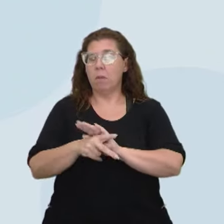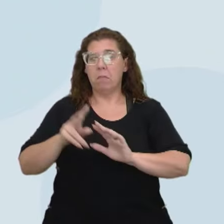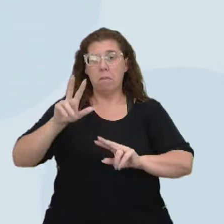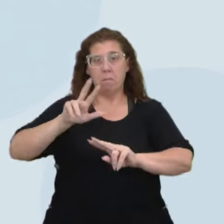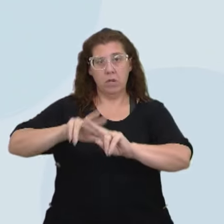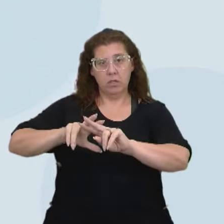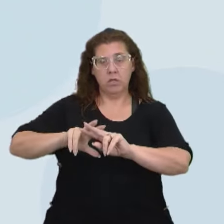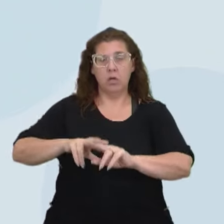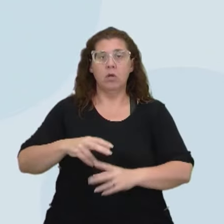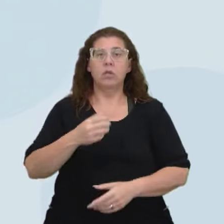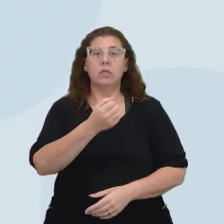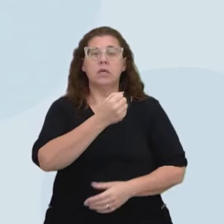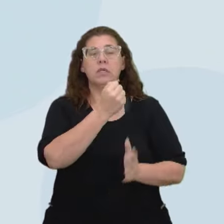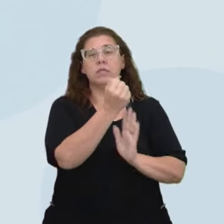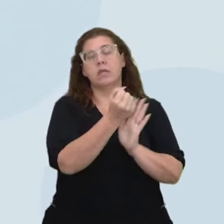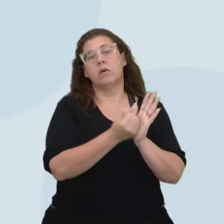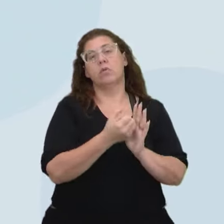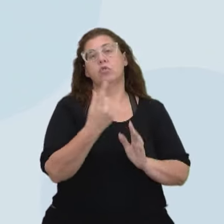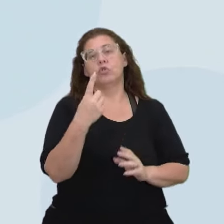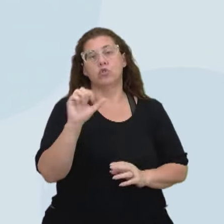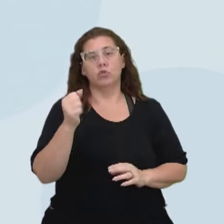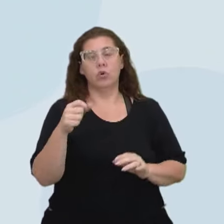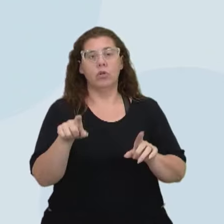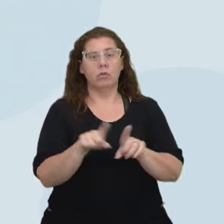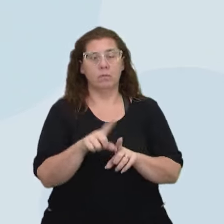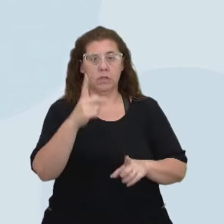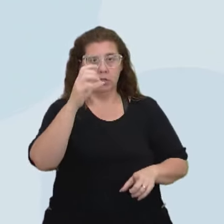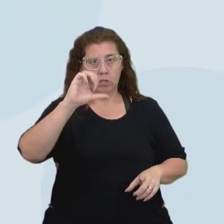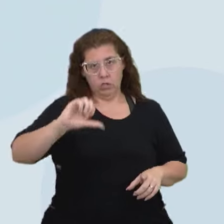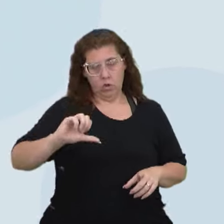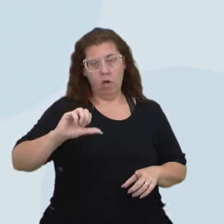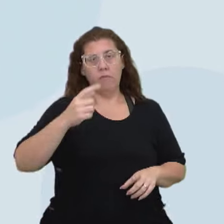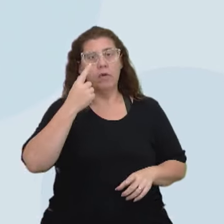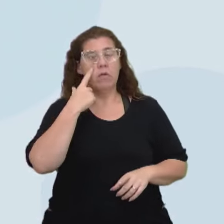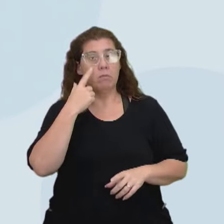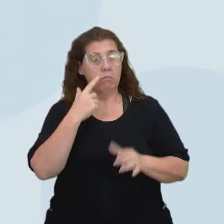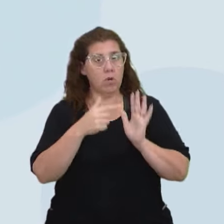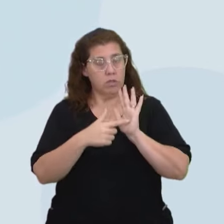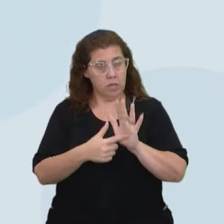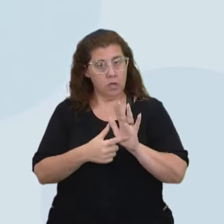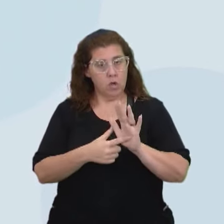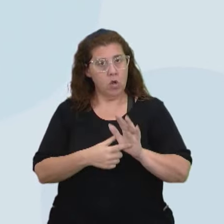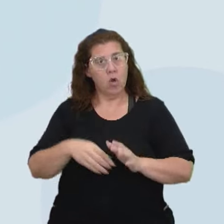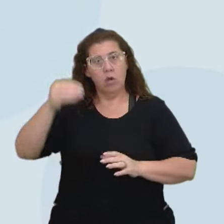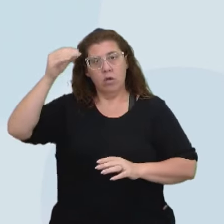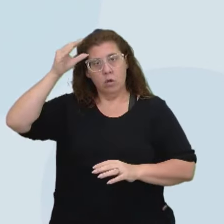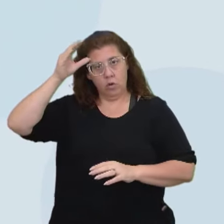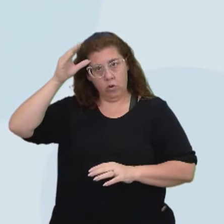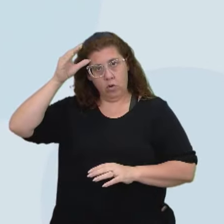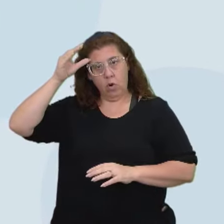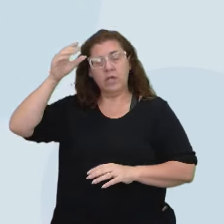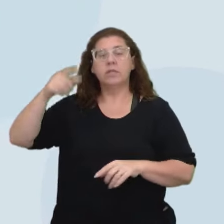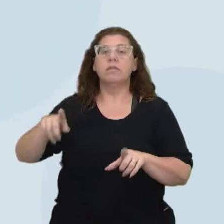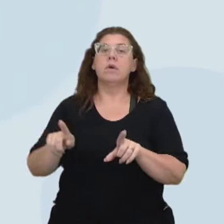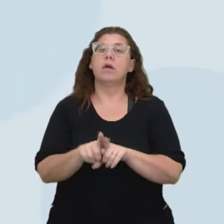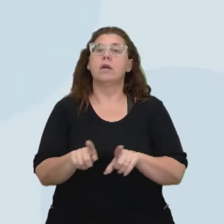séculos 18 e 19 na Europa, ele vai defender que conhecimento e poder são coisas que estão